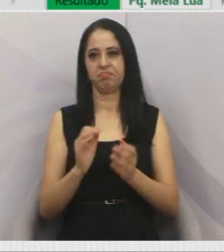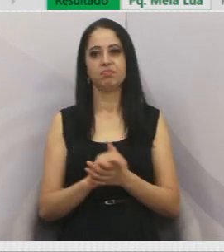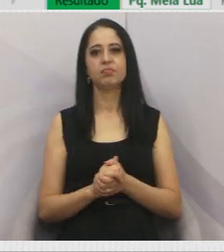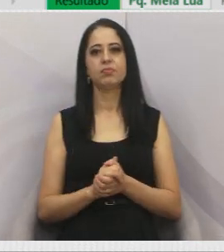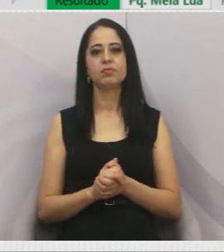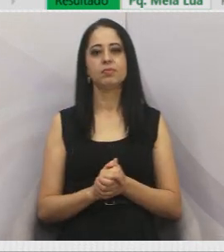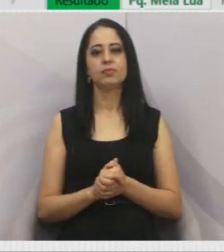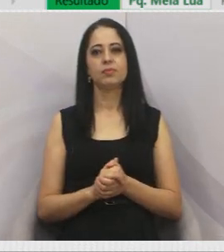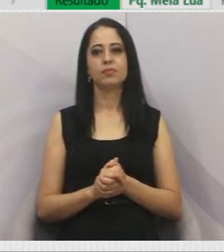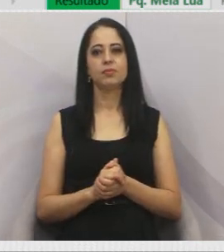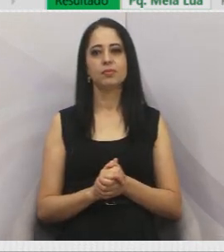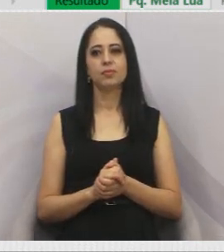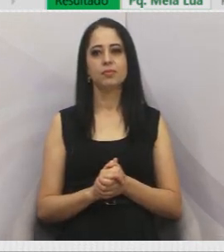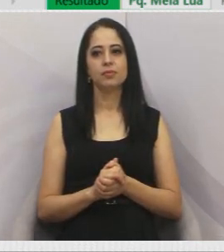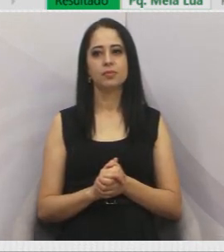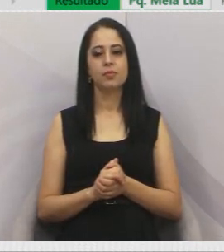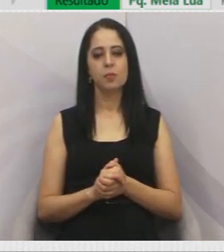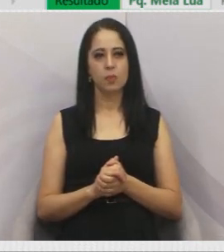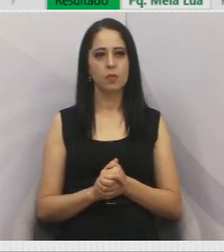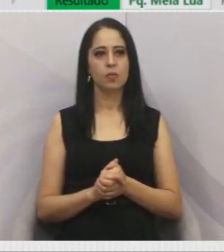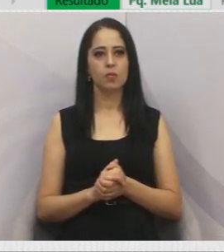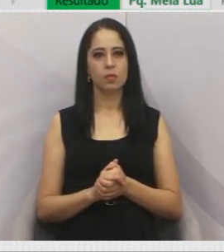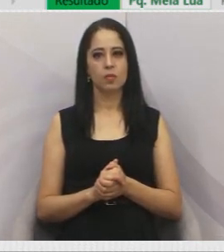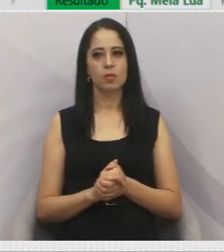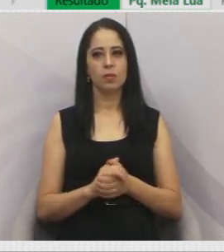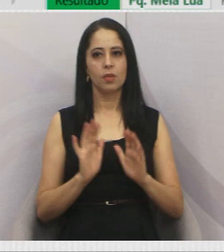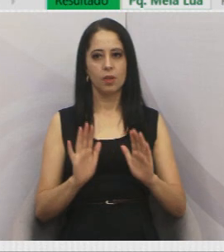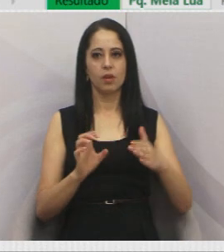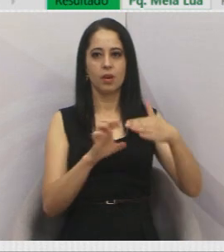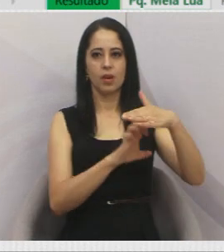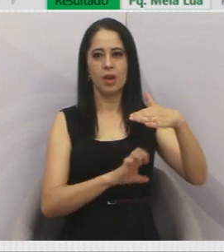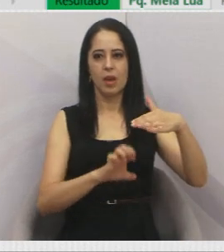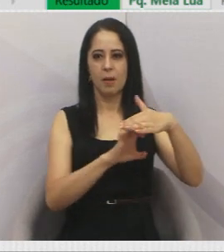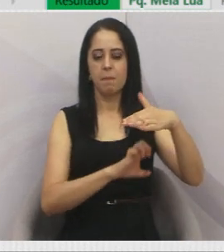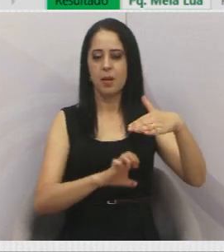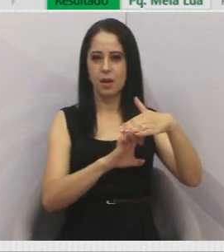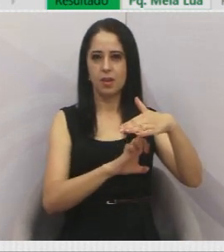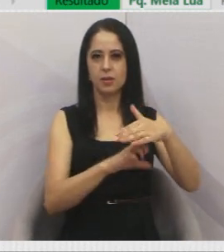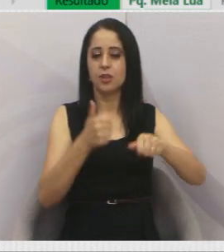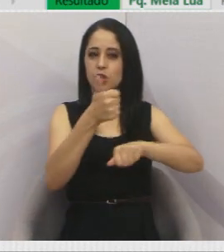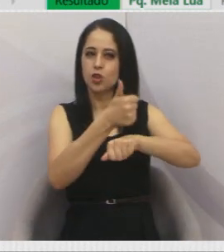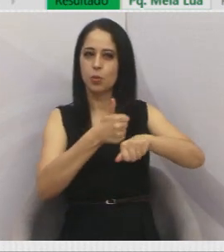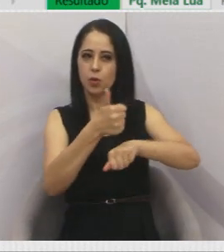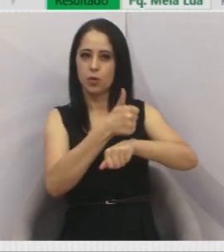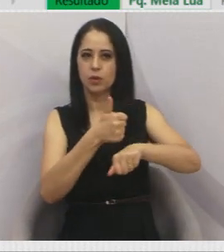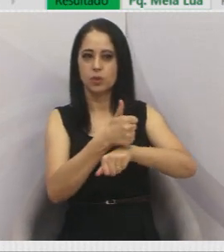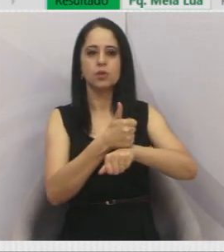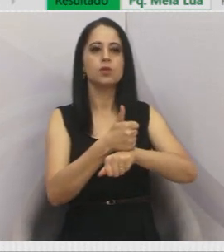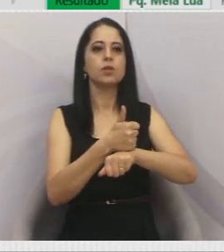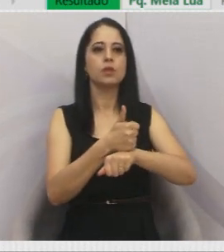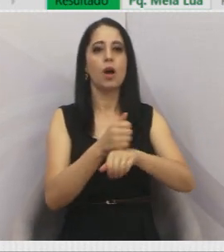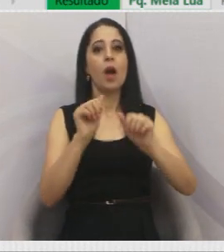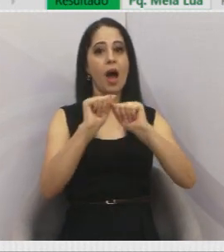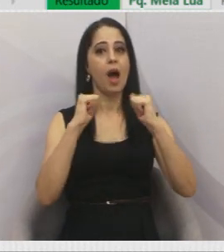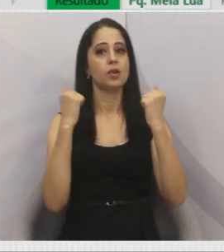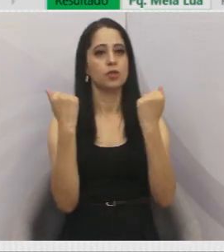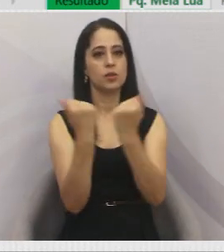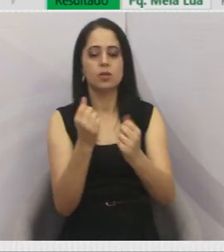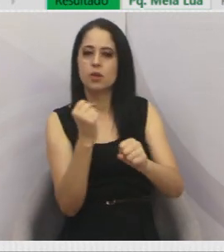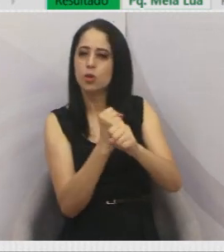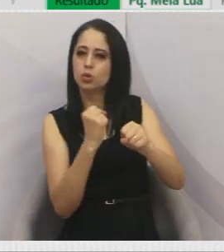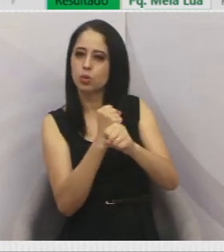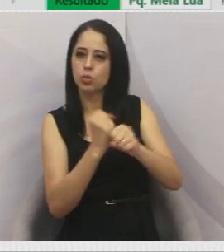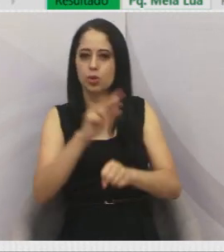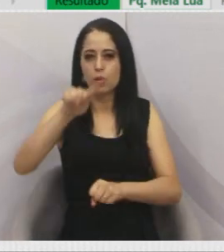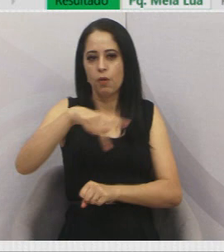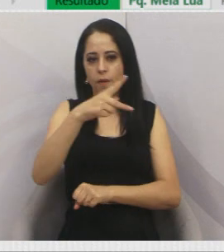Parcialmente inconclusivo. No segmento Empresas e ou Entidades Profissionais, um voto para a entidade Associação das Construtoras do